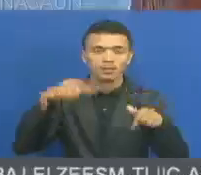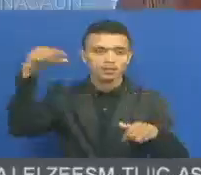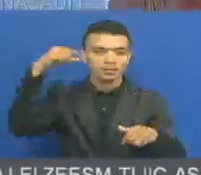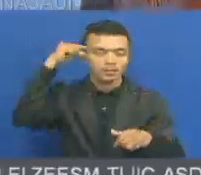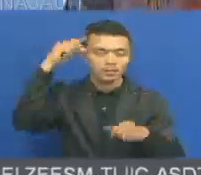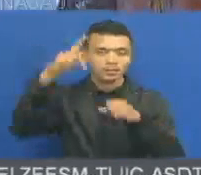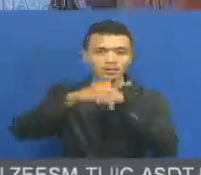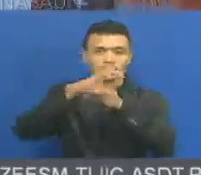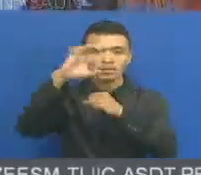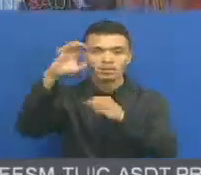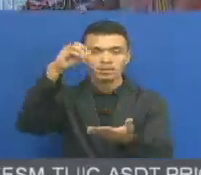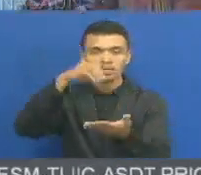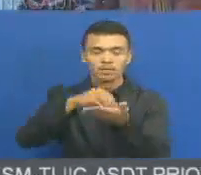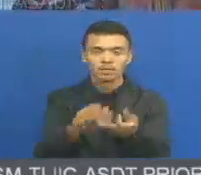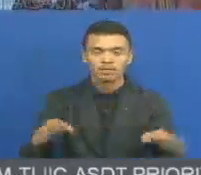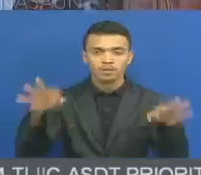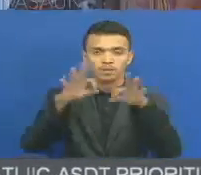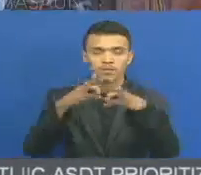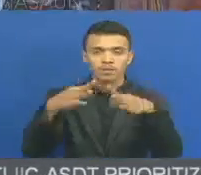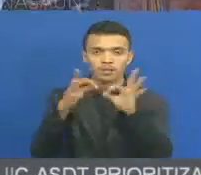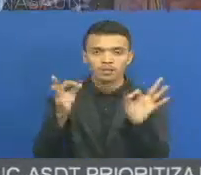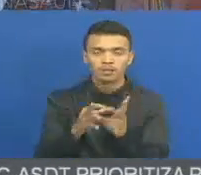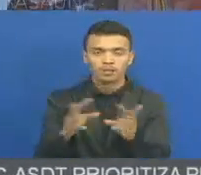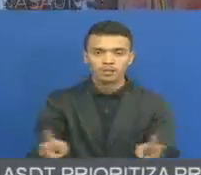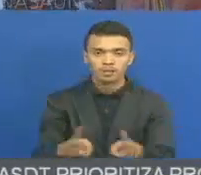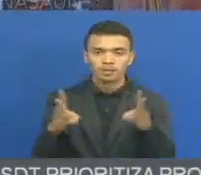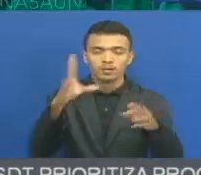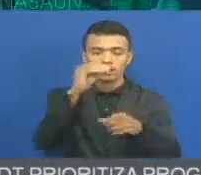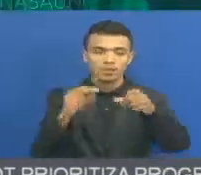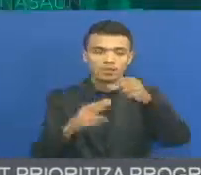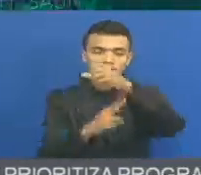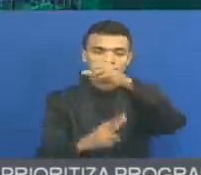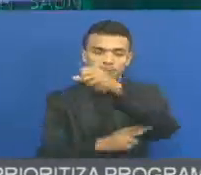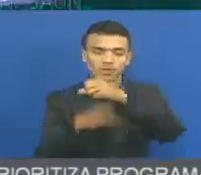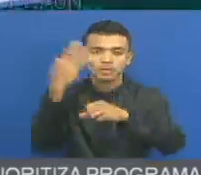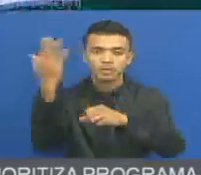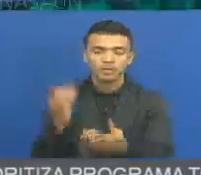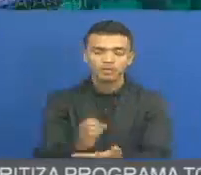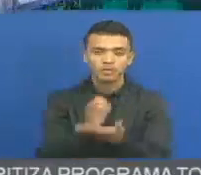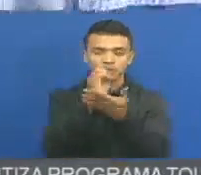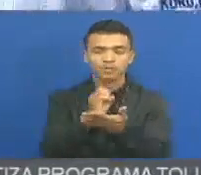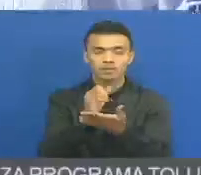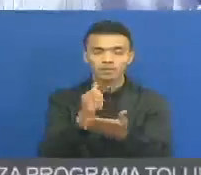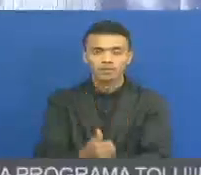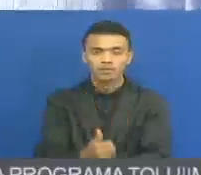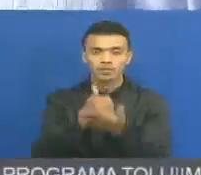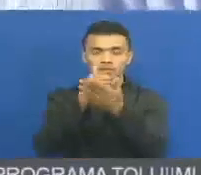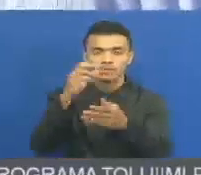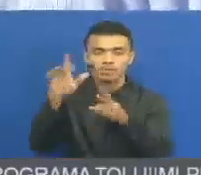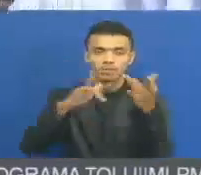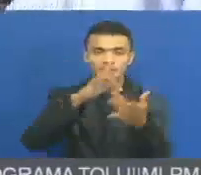se tal prioridade uluk hadia estrada no ponte Sira e a supresião passabe, hori facilita movimento